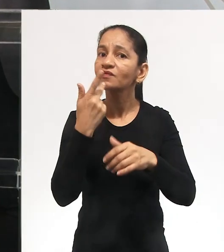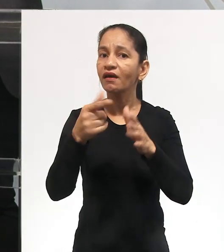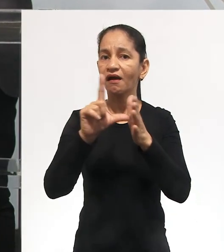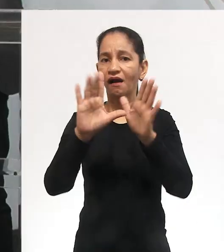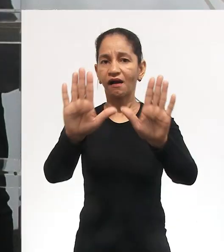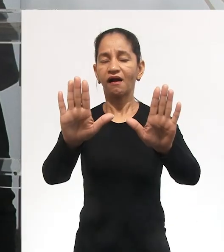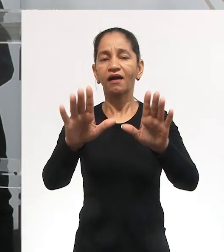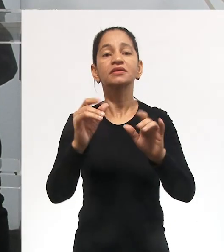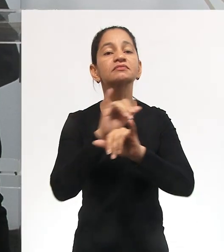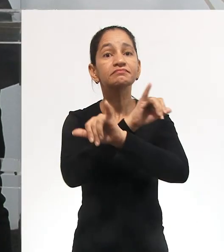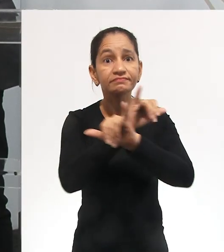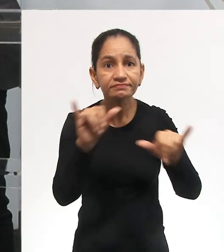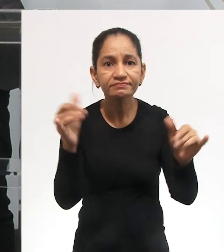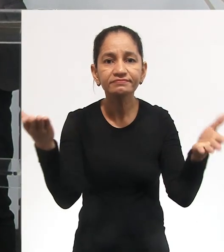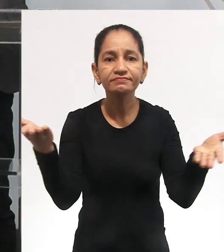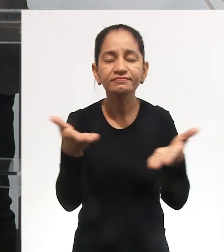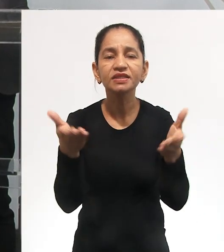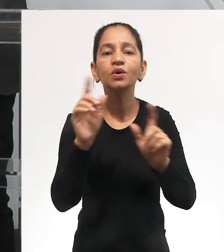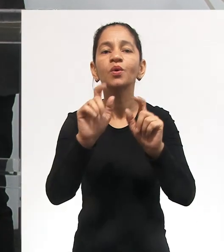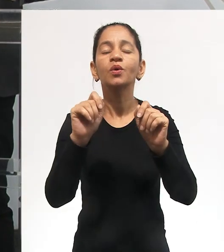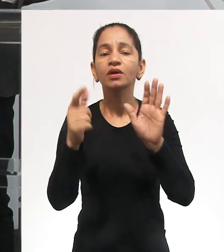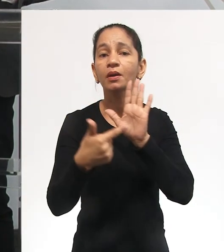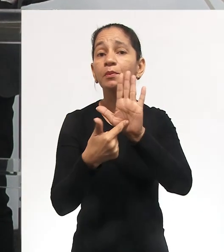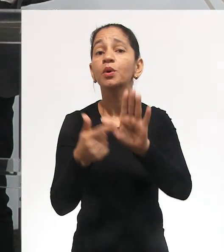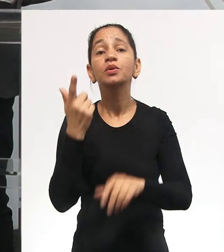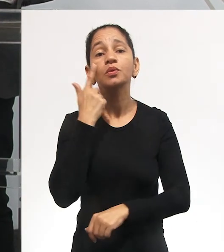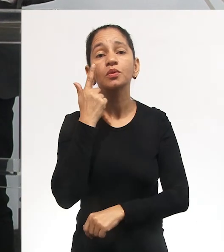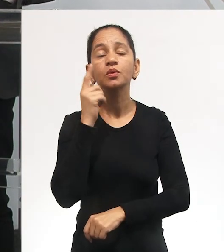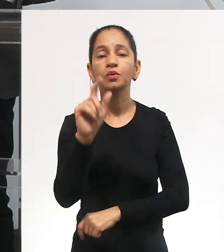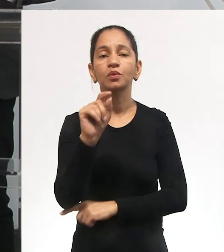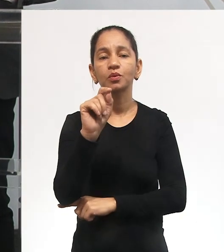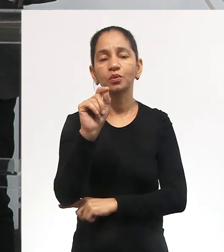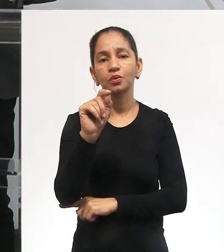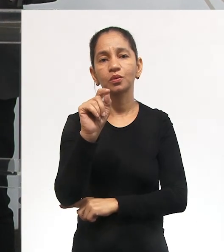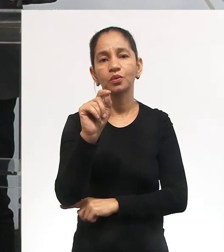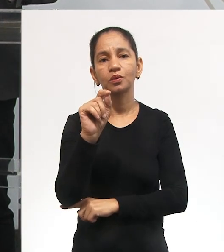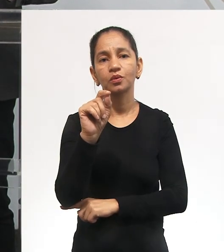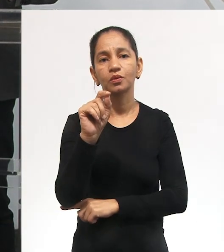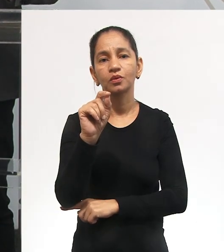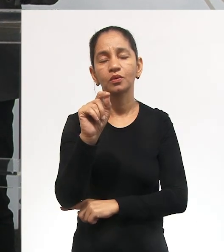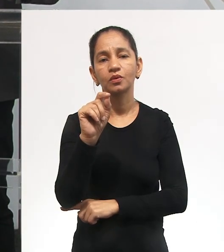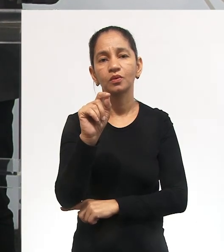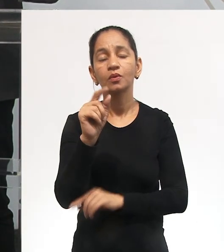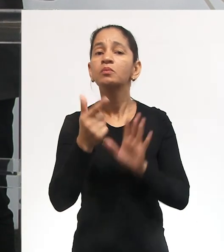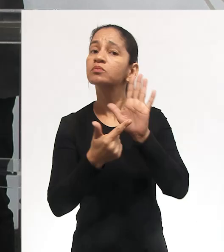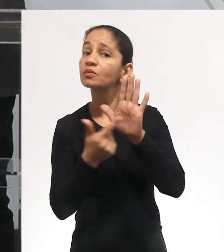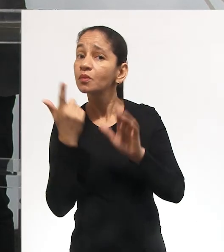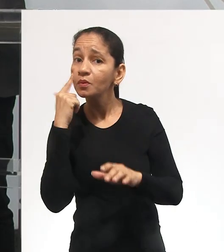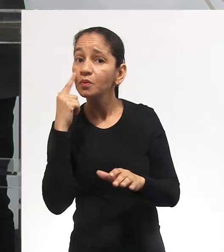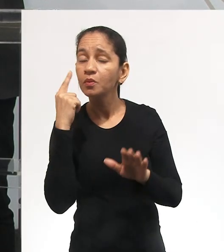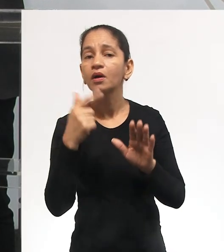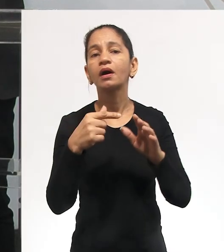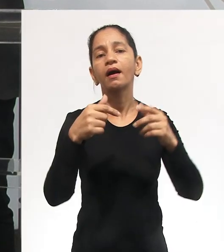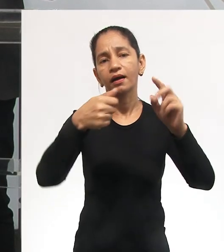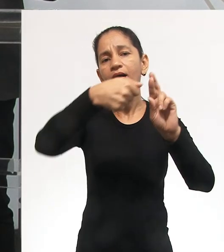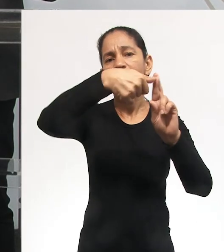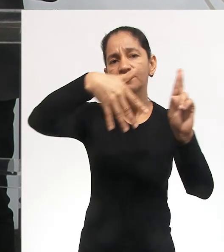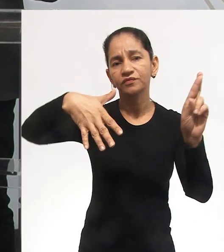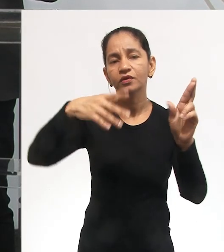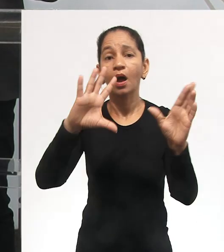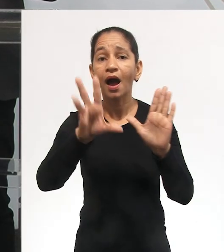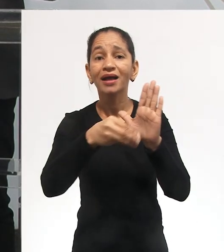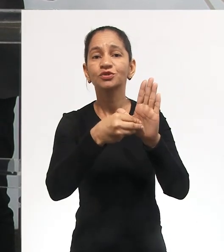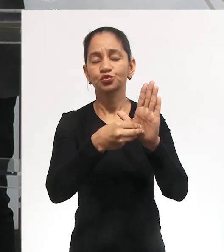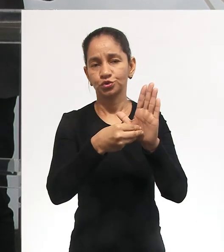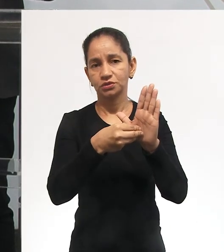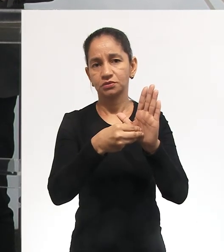que é válido dizer, né, eu trouxe aqui para vocês uma bibliografia, né, de forma